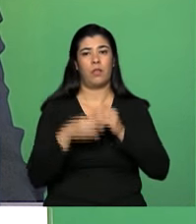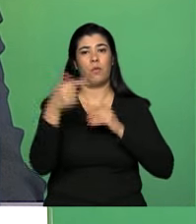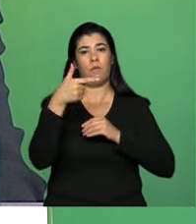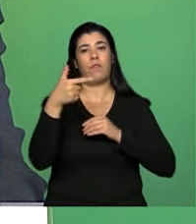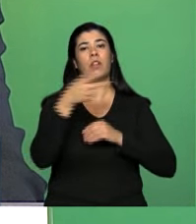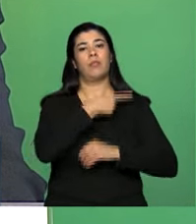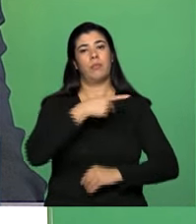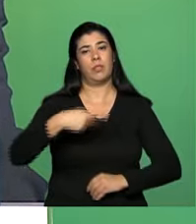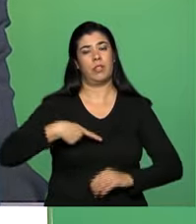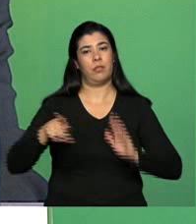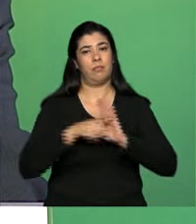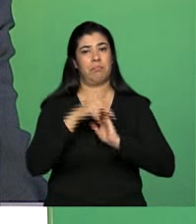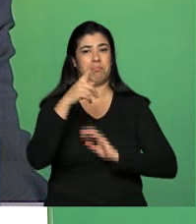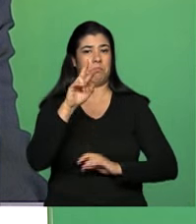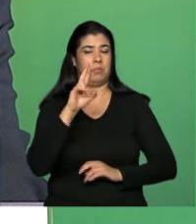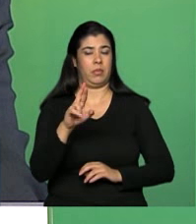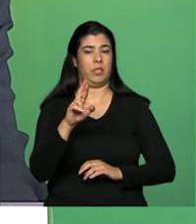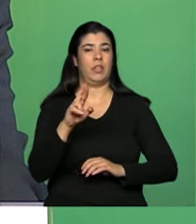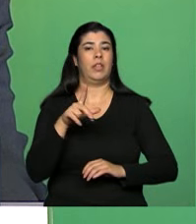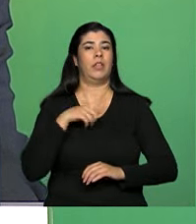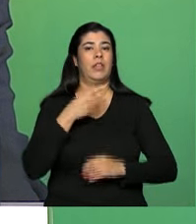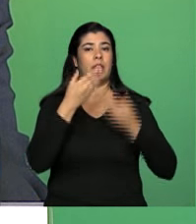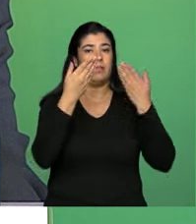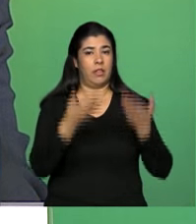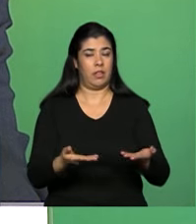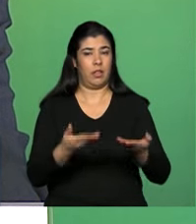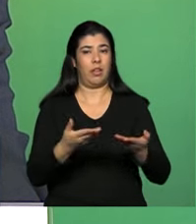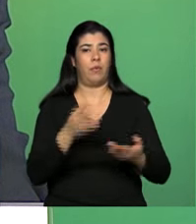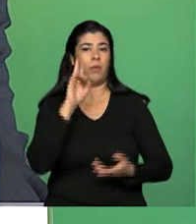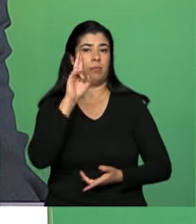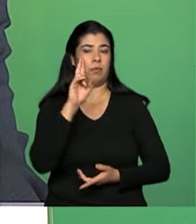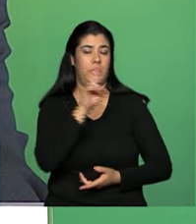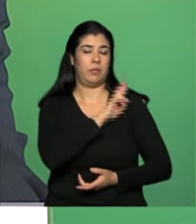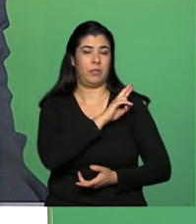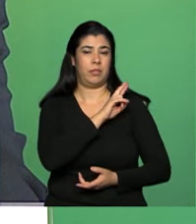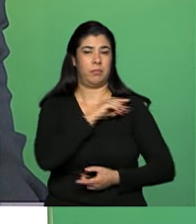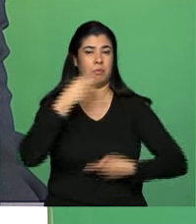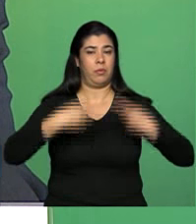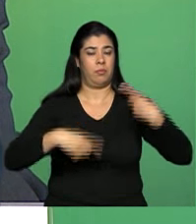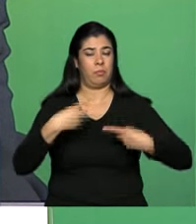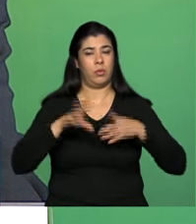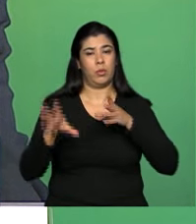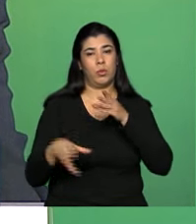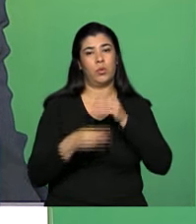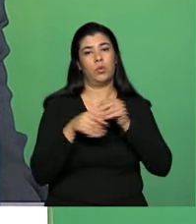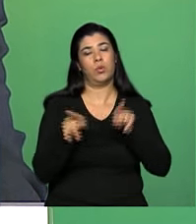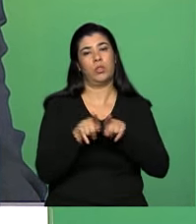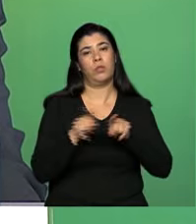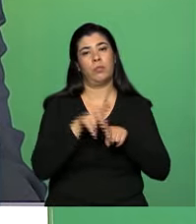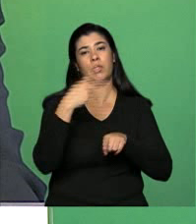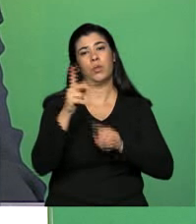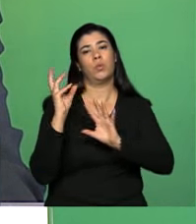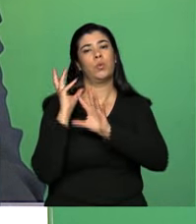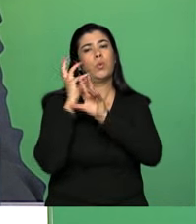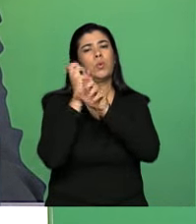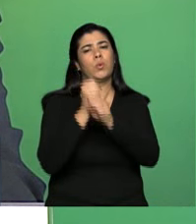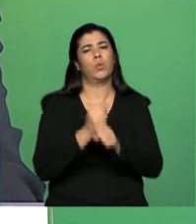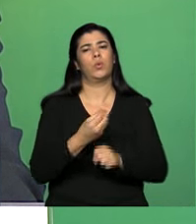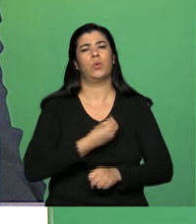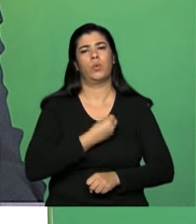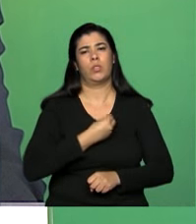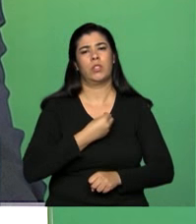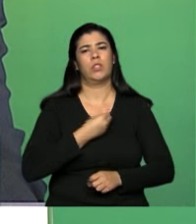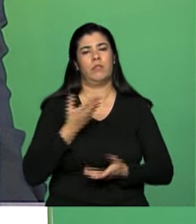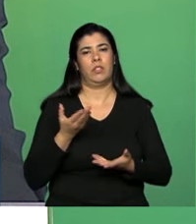atribuições e a atribuição política é inerente à vice-presidência da república e a sua carreira a sua história de vida